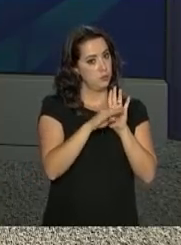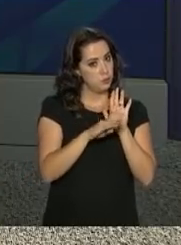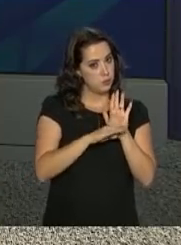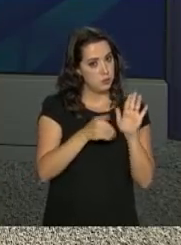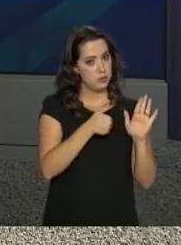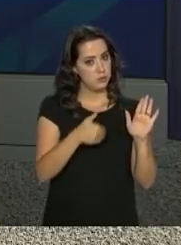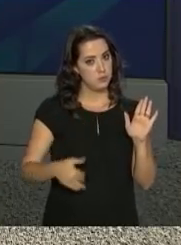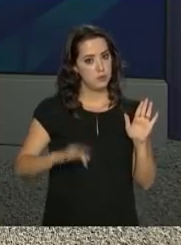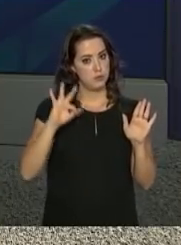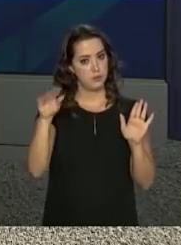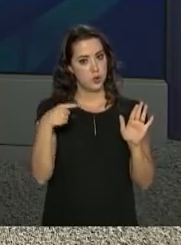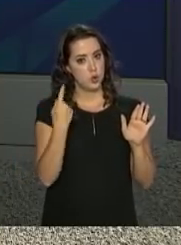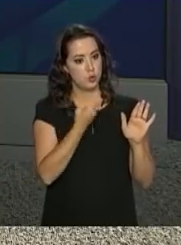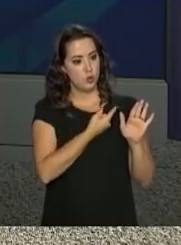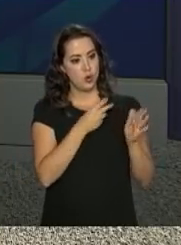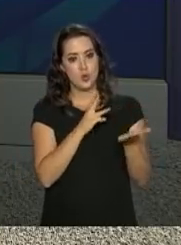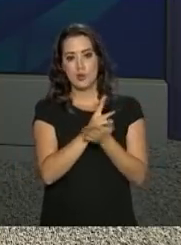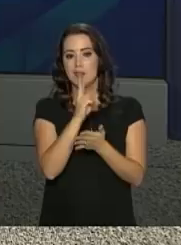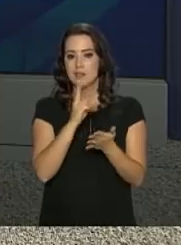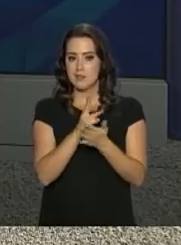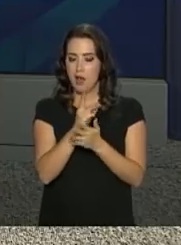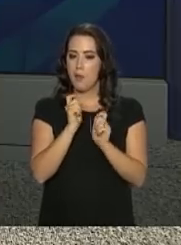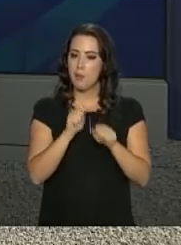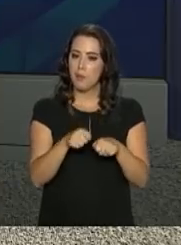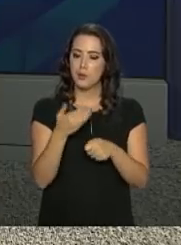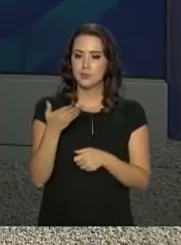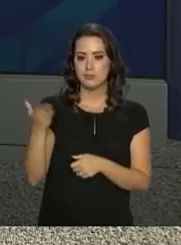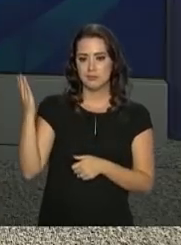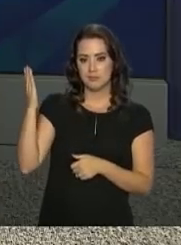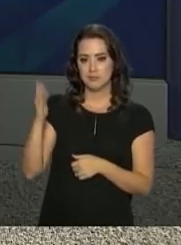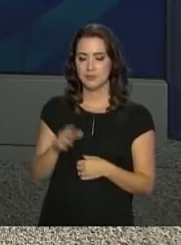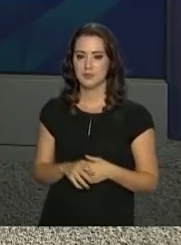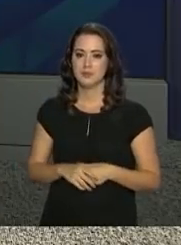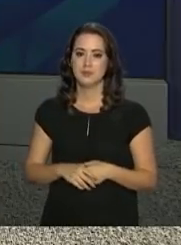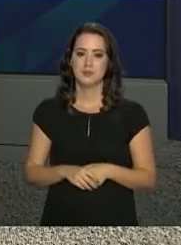nosso WhatsApp. Então, anote aí, é